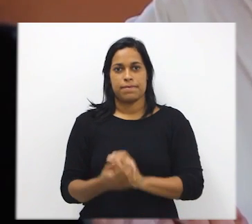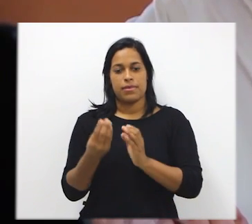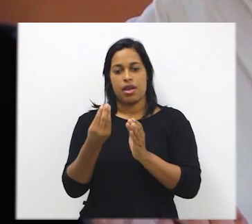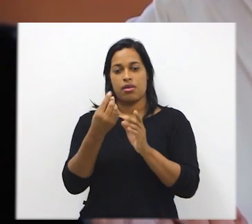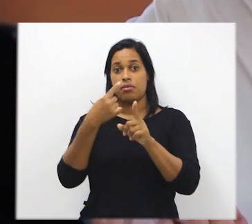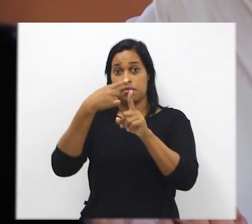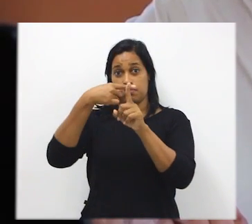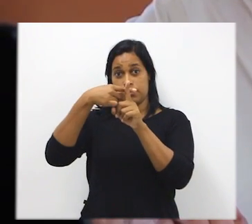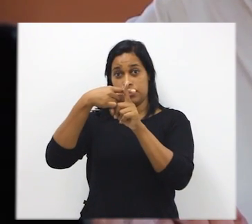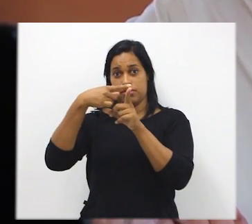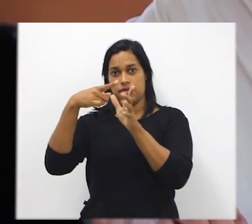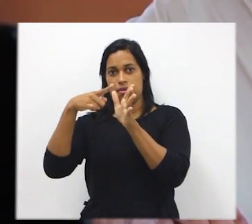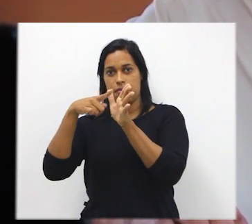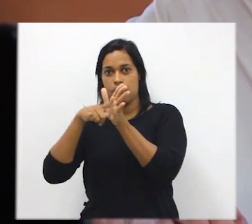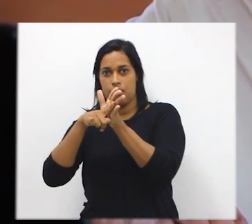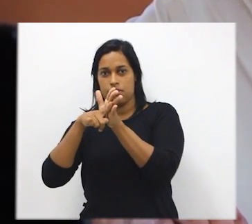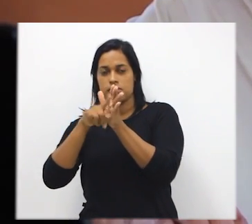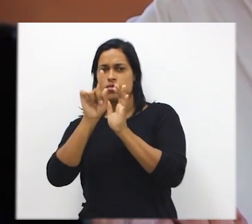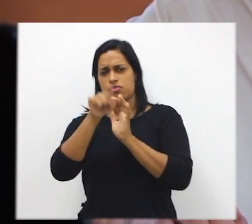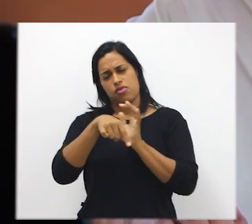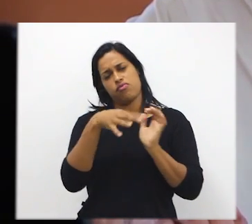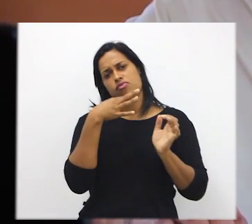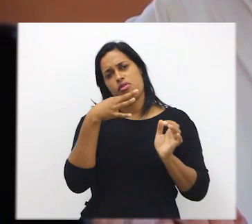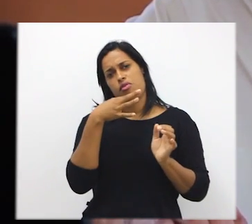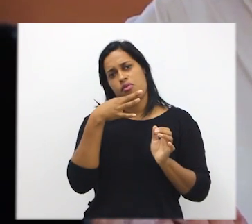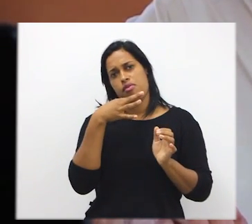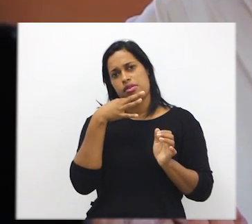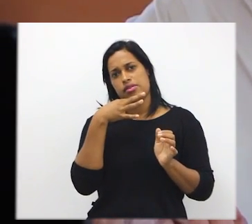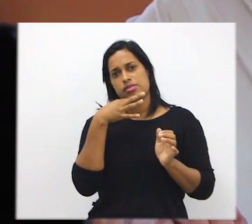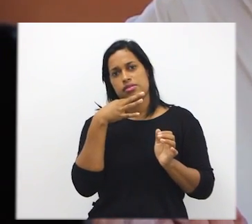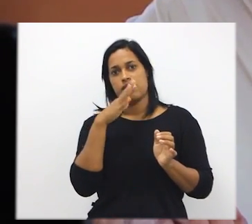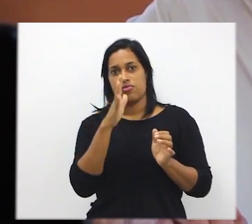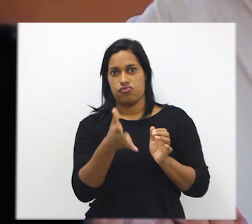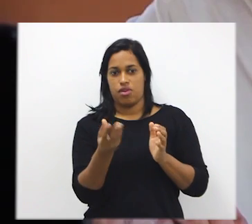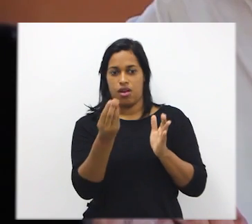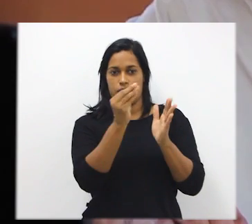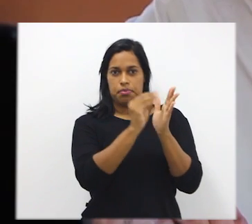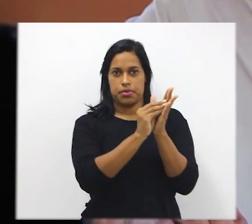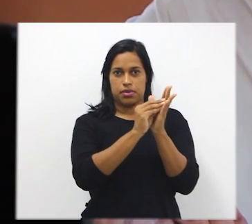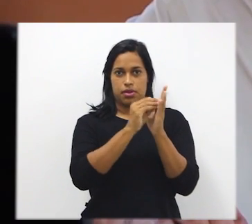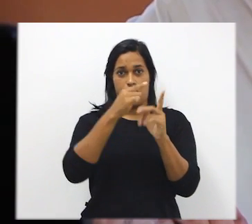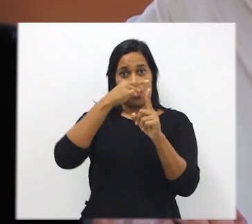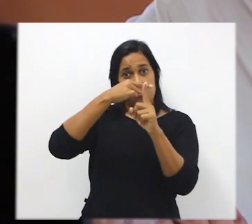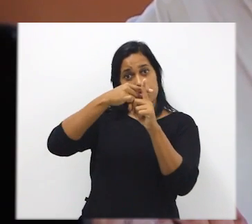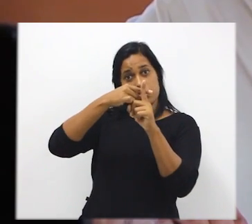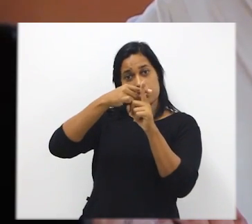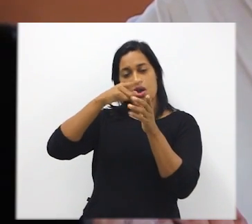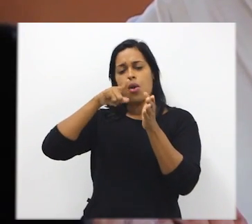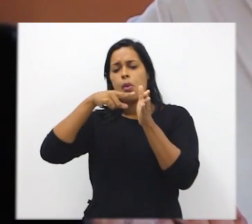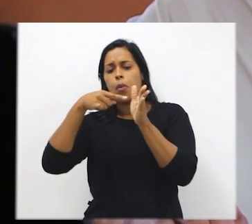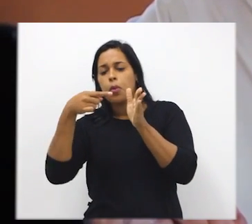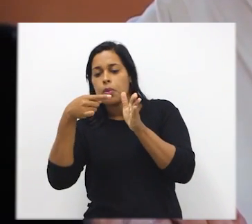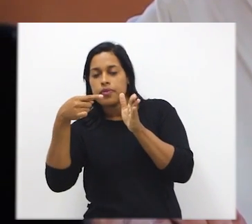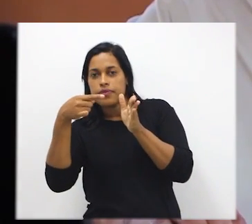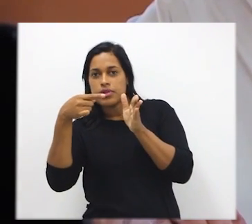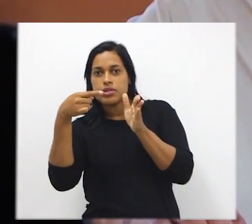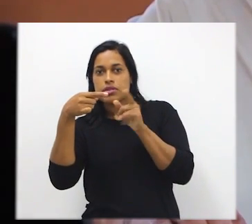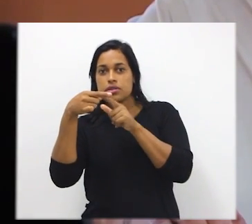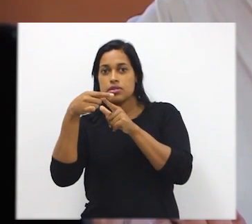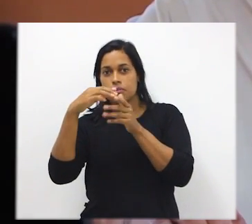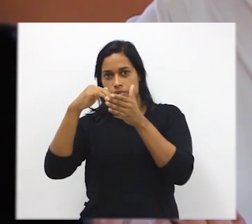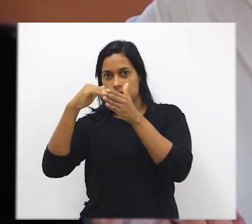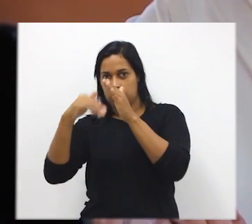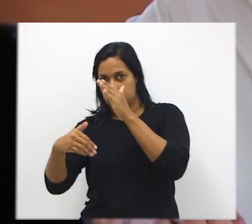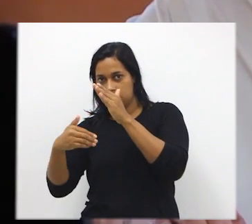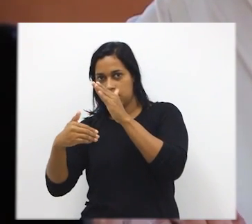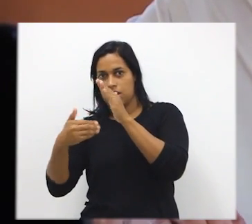adição e subtração são operadores que vocês já conhecem. A adição, aquela cruzinha, o tracinho, o hífenzinho para